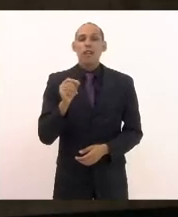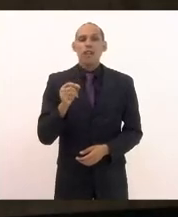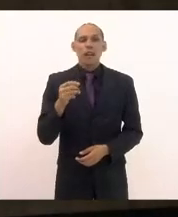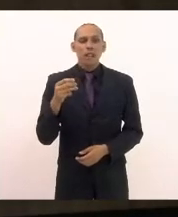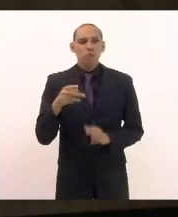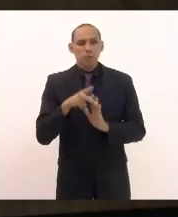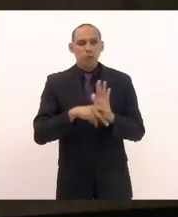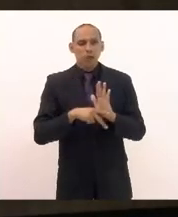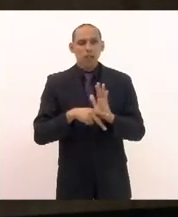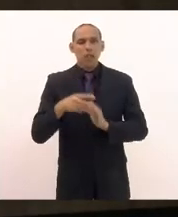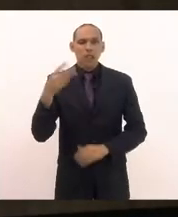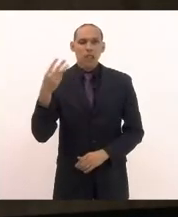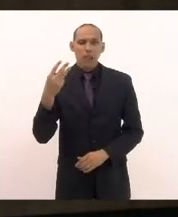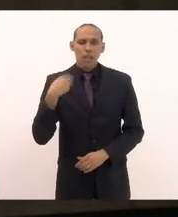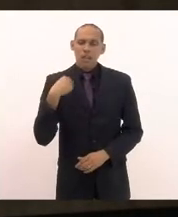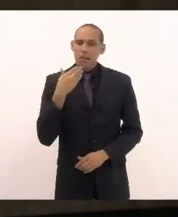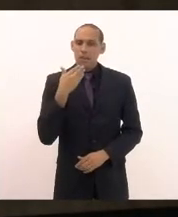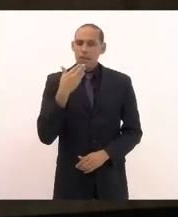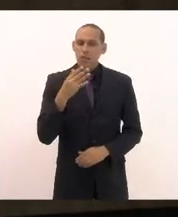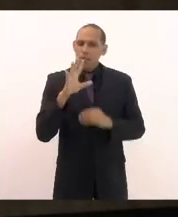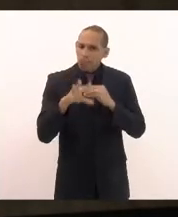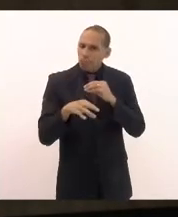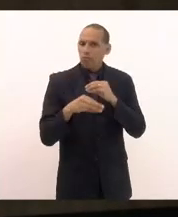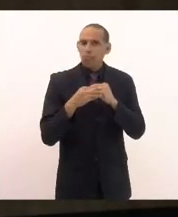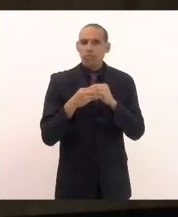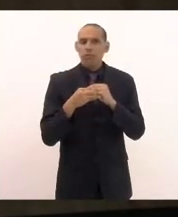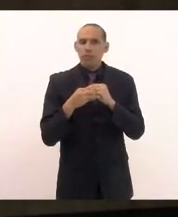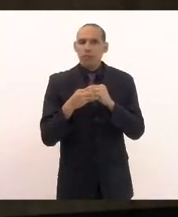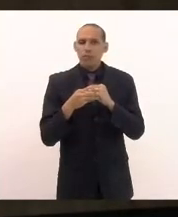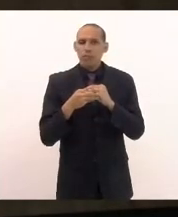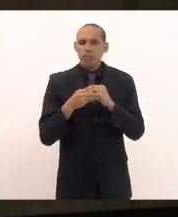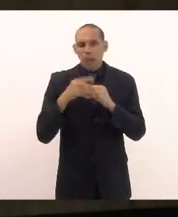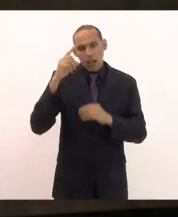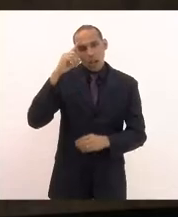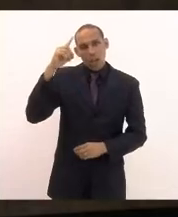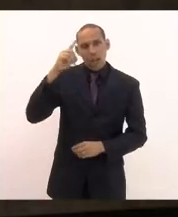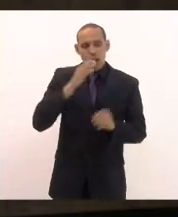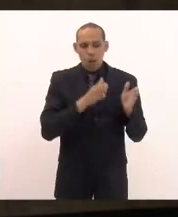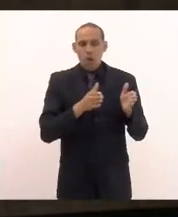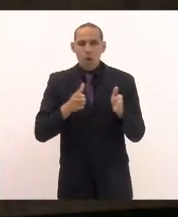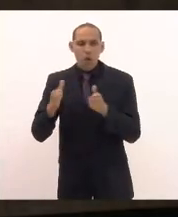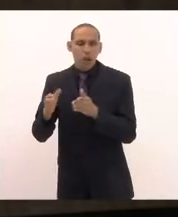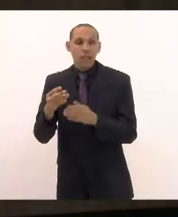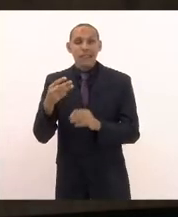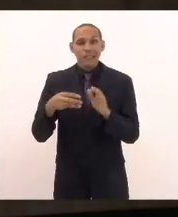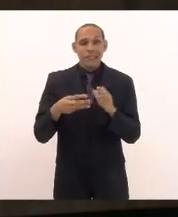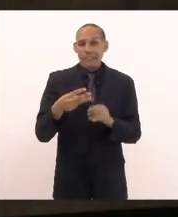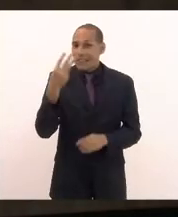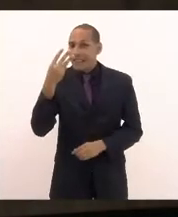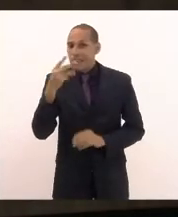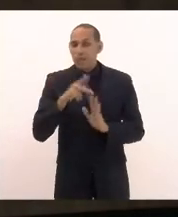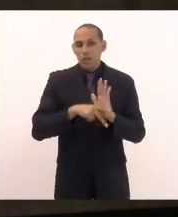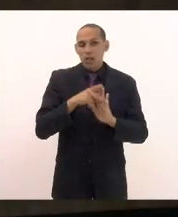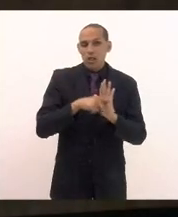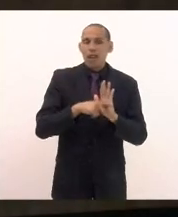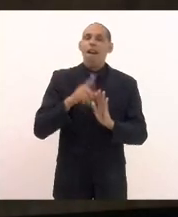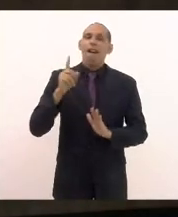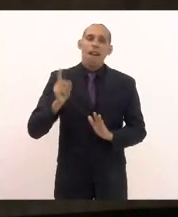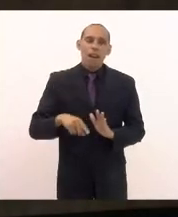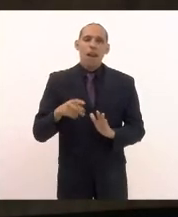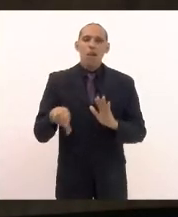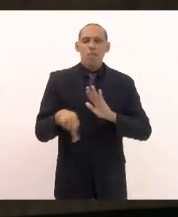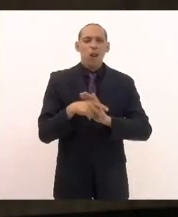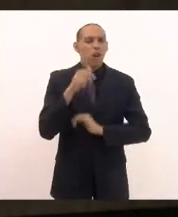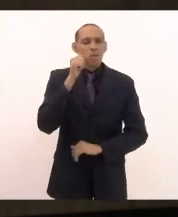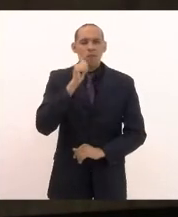projetos aí pedindo a inclusão pela inclusão na ordem do dia, exatamente 3 projetos voltados exclusivamente para as questões